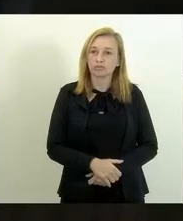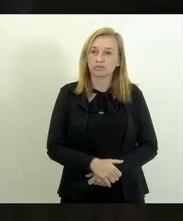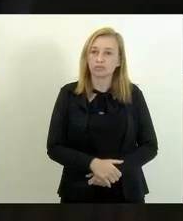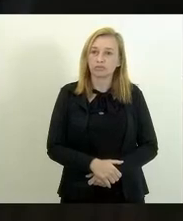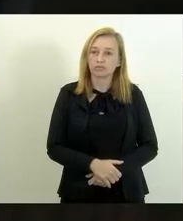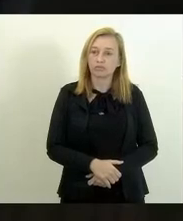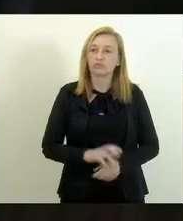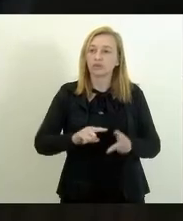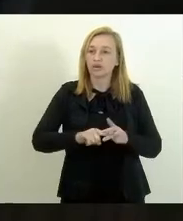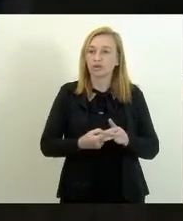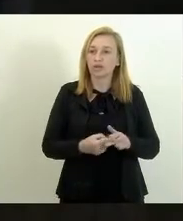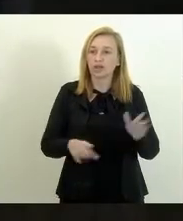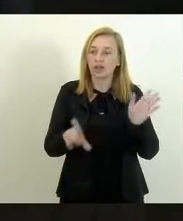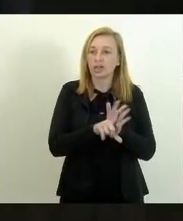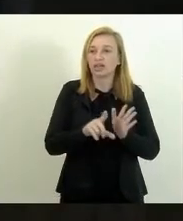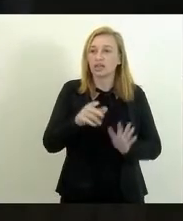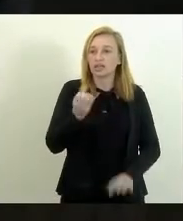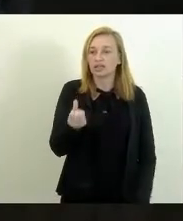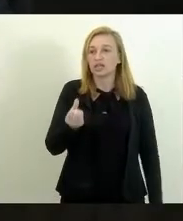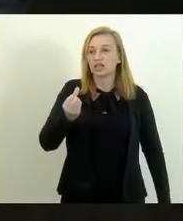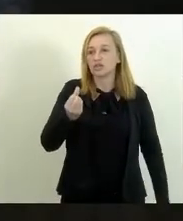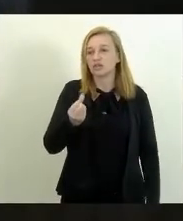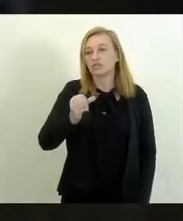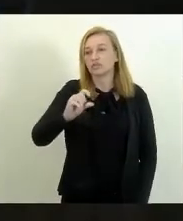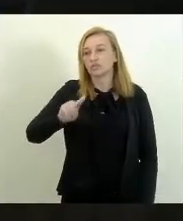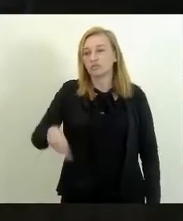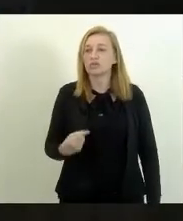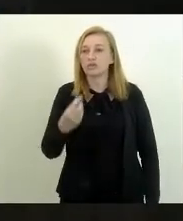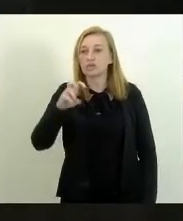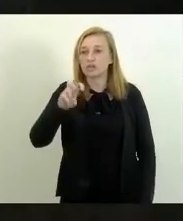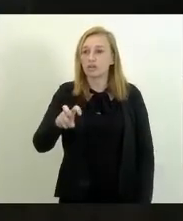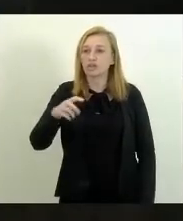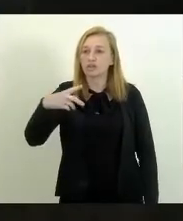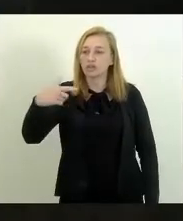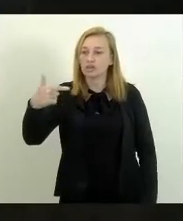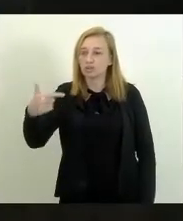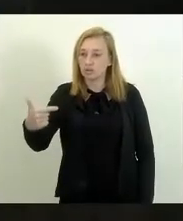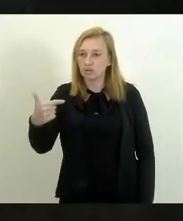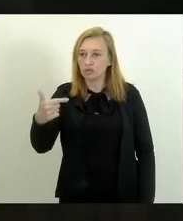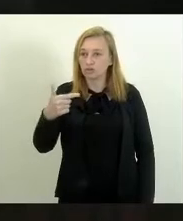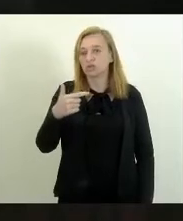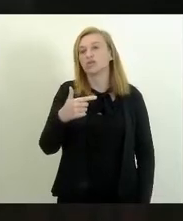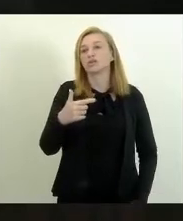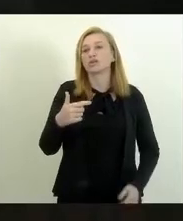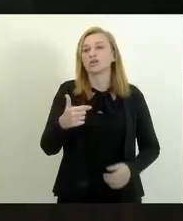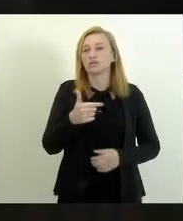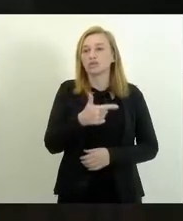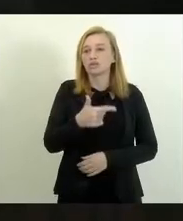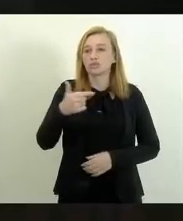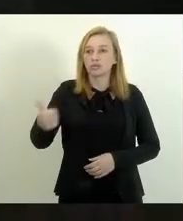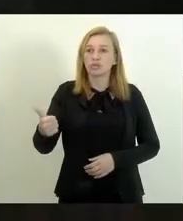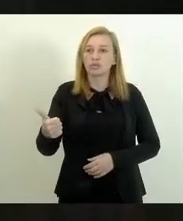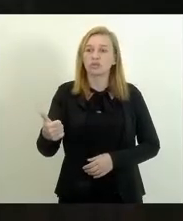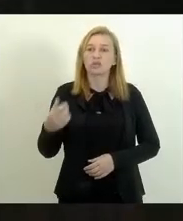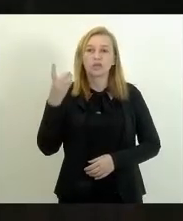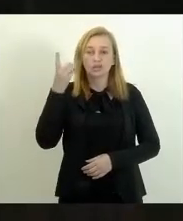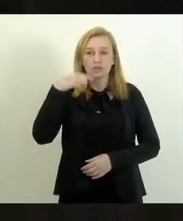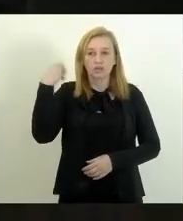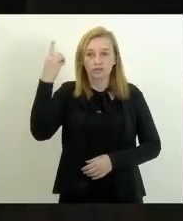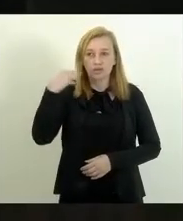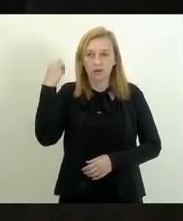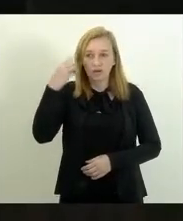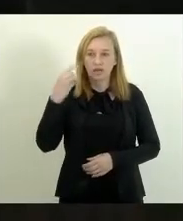Que altera a lei 6.052 de 23 de setembro de 2011 para dar poderes ao advogado constituído de